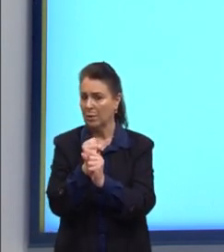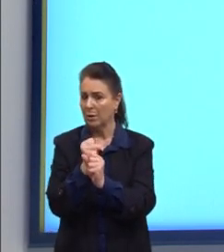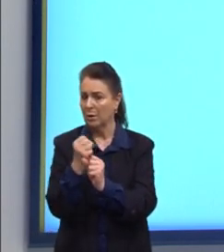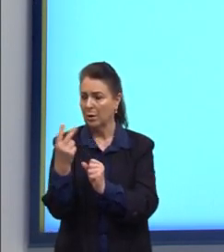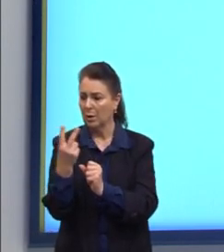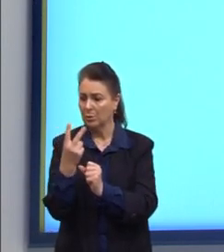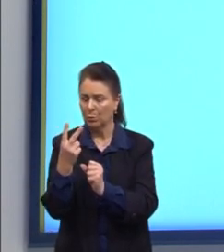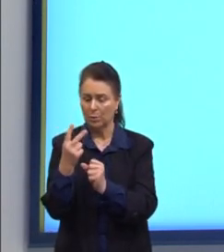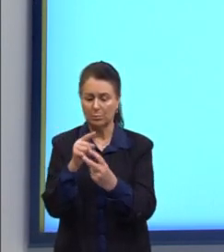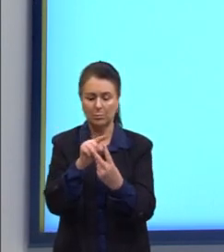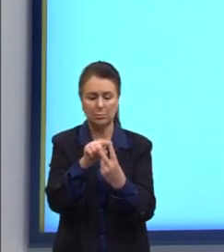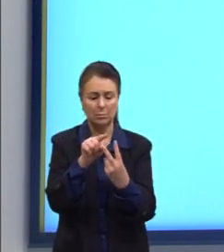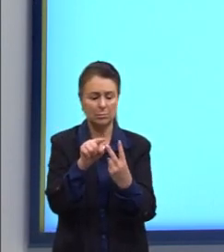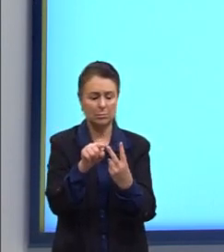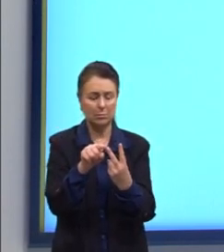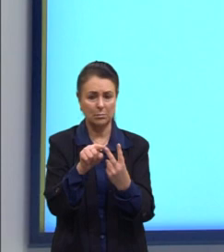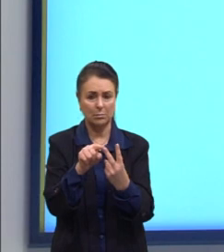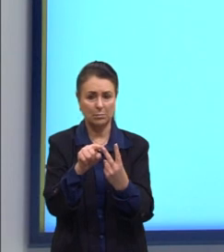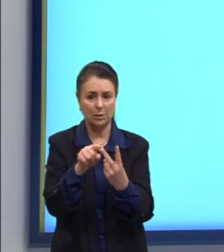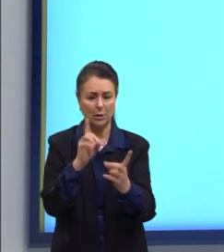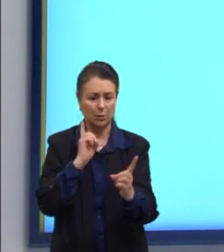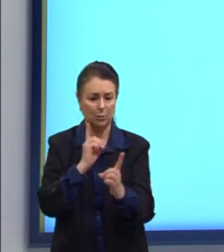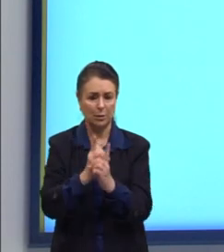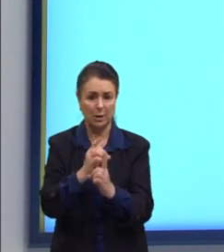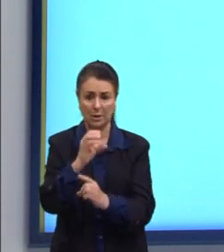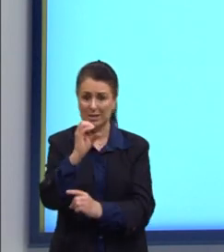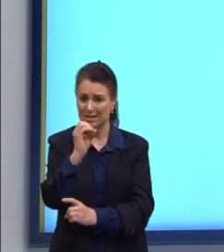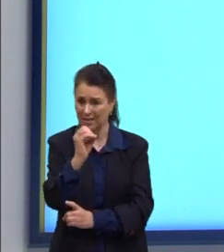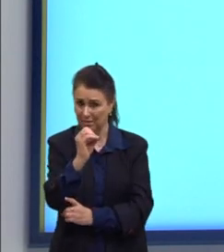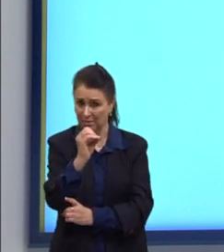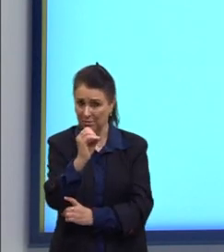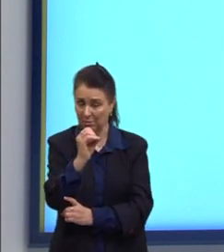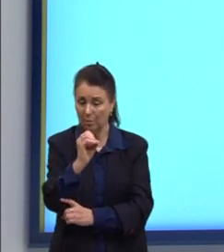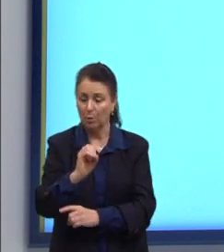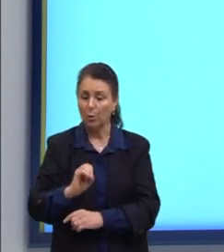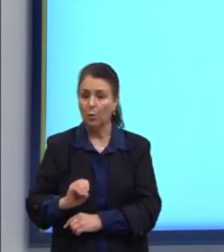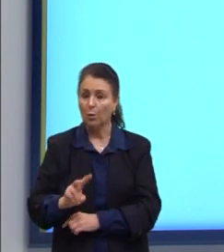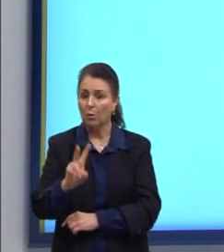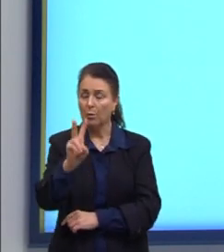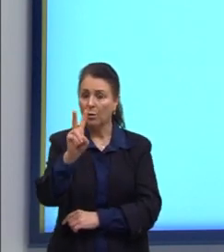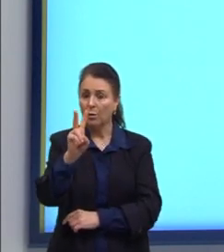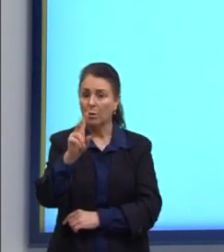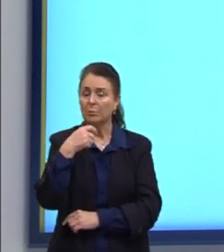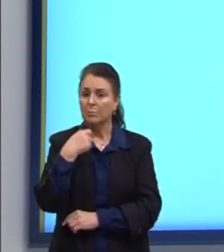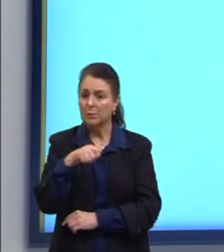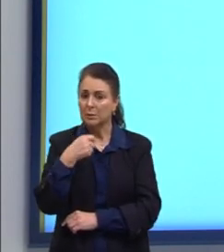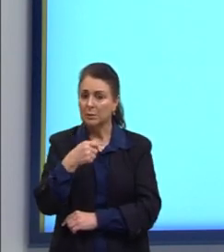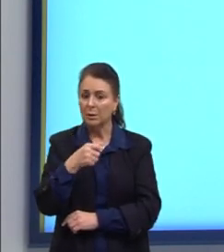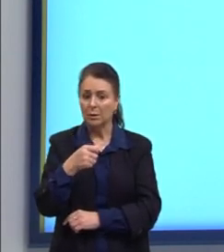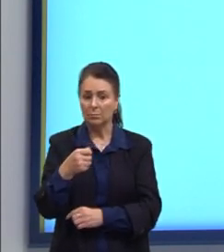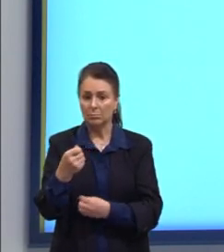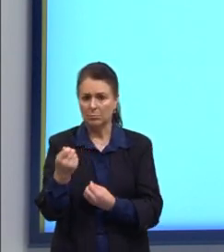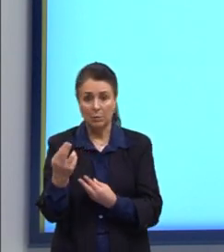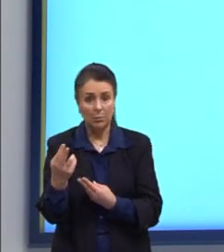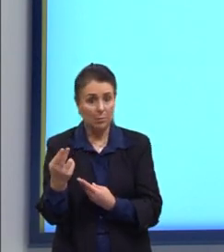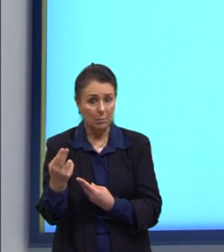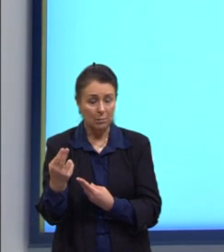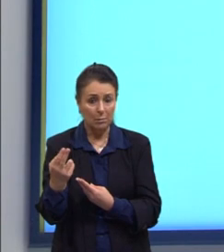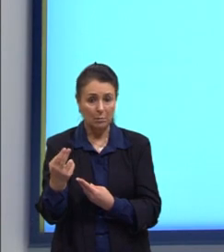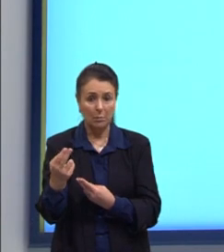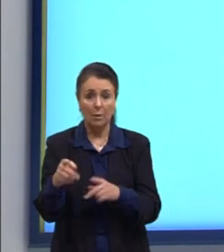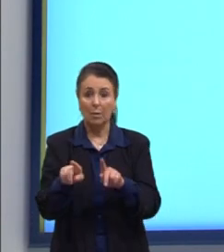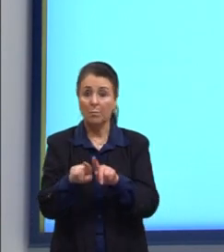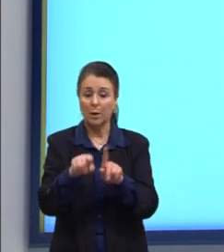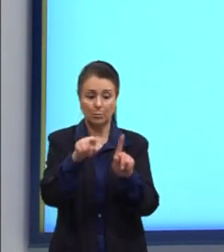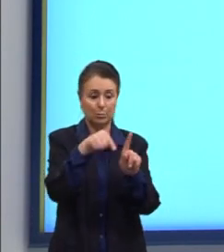incógnitas e chegar em 0 o valor ali precisa o valor inteiro ele precisa ser o mesmo mas os sinais